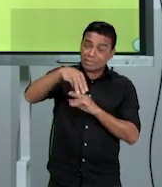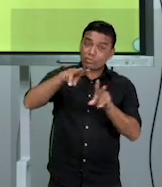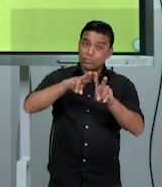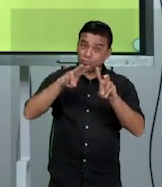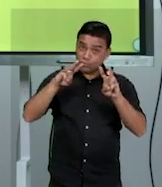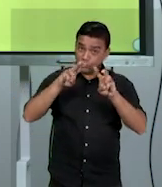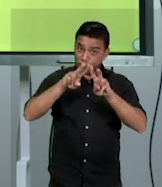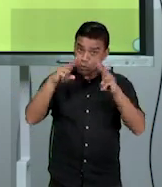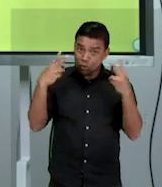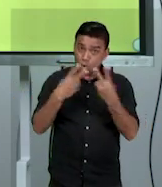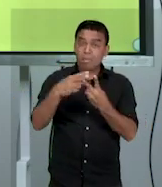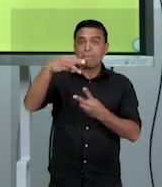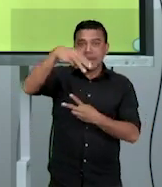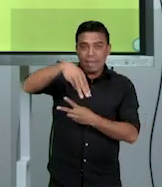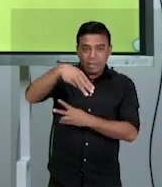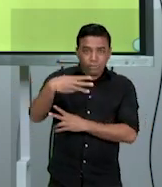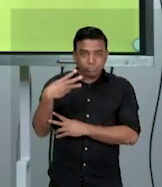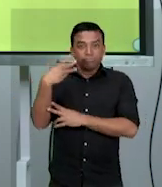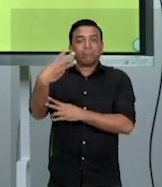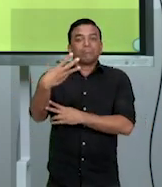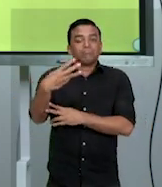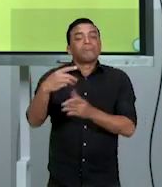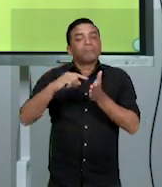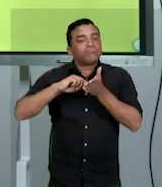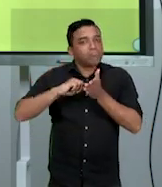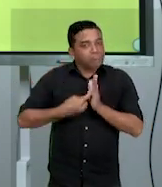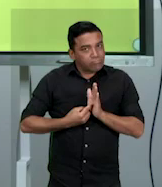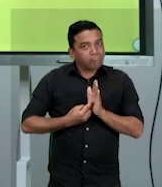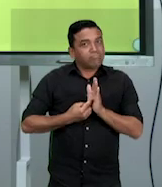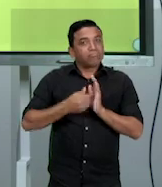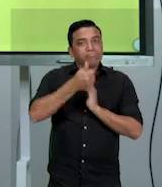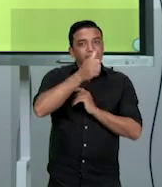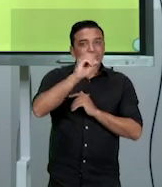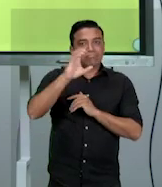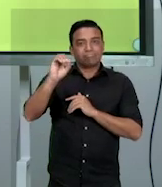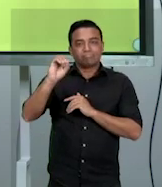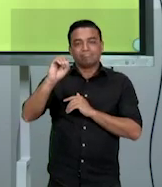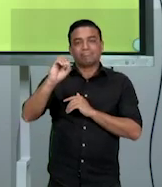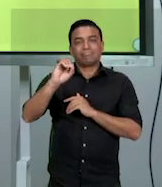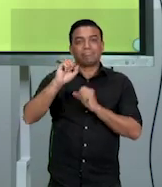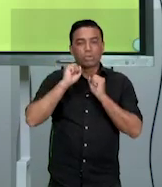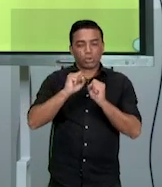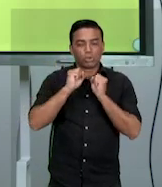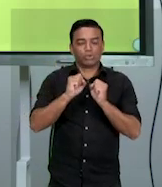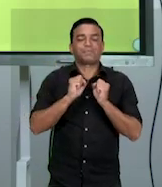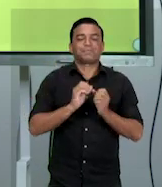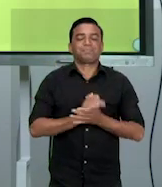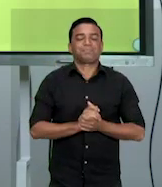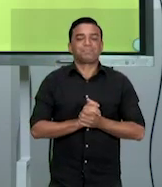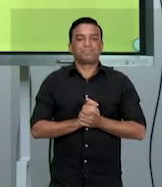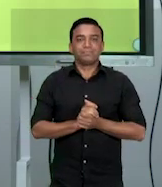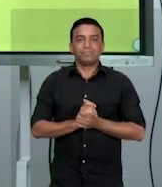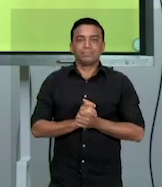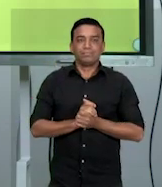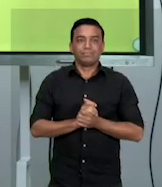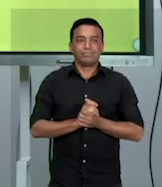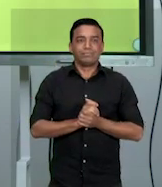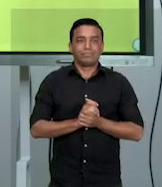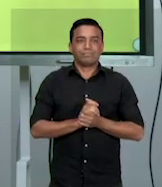metros cúbicos. Então, eu posso multiplicar por 100. Neste caso, eu tenho